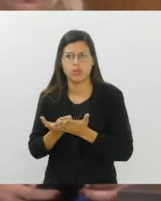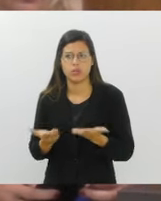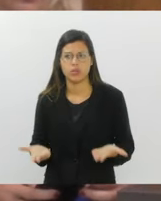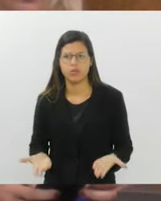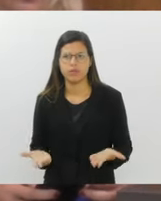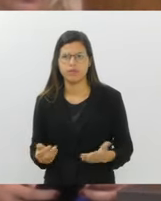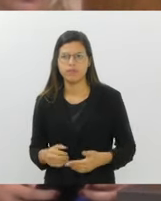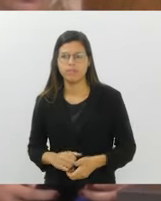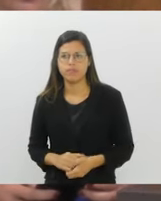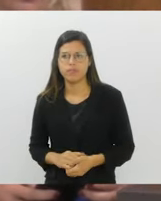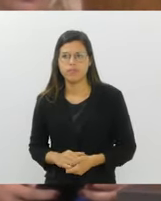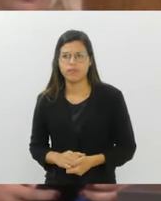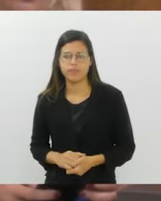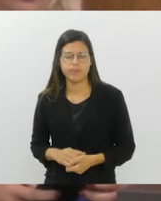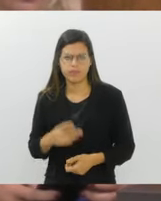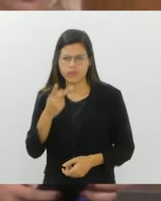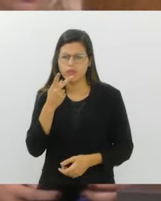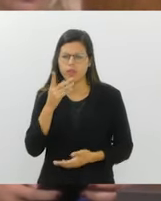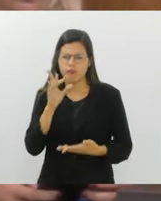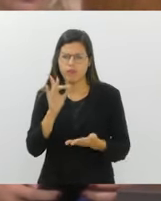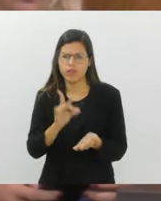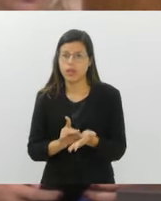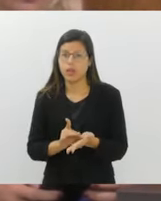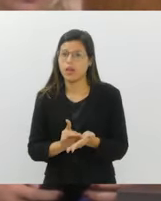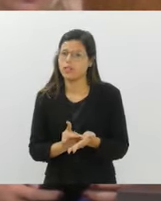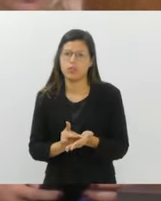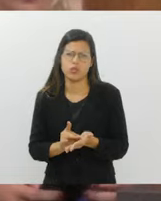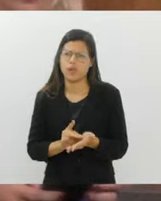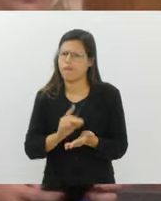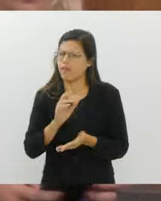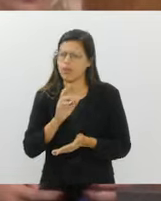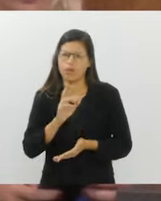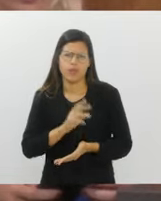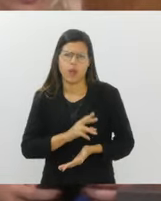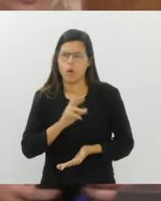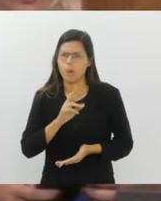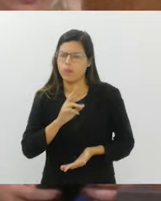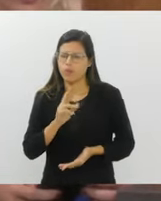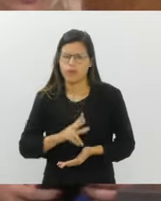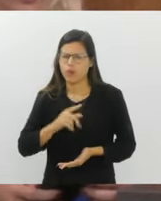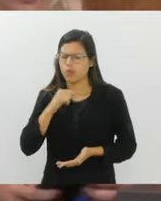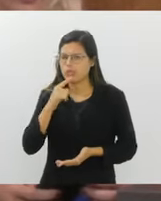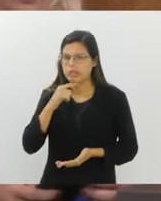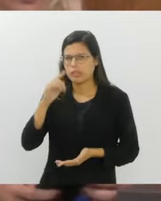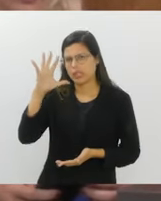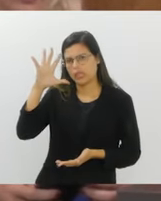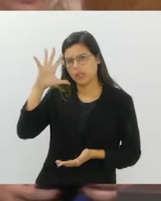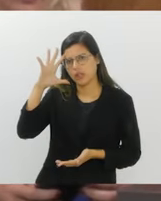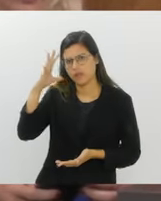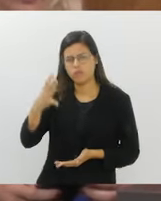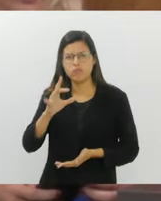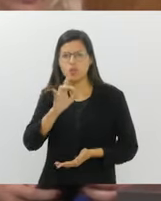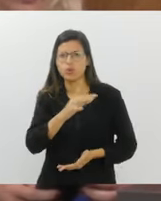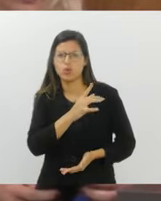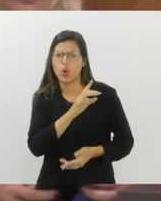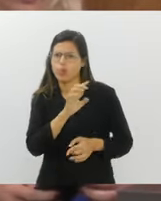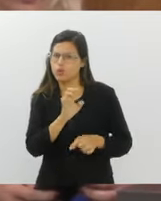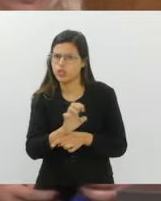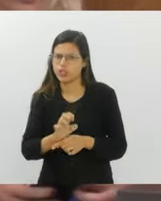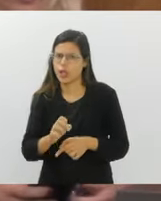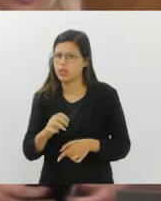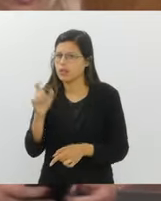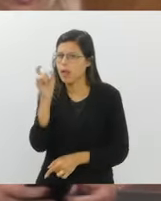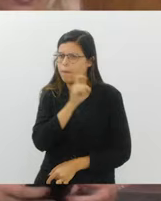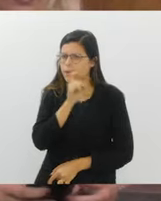E aí, vamos ser sinceros, pessoal, não vai resolver só com a questão do Estado. É mentira